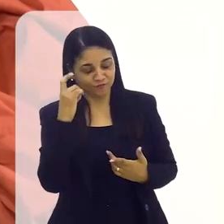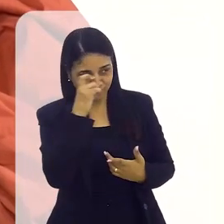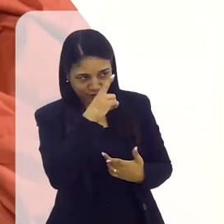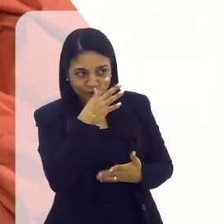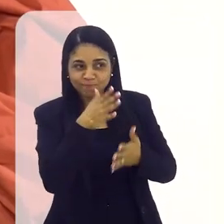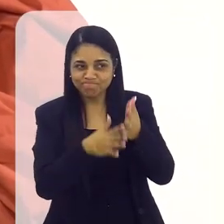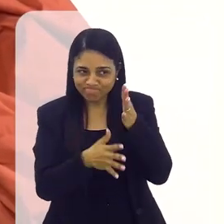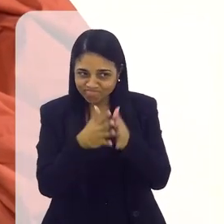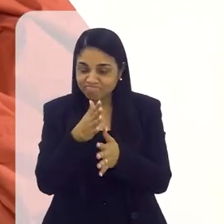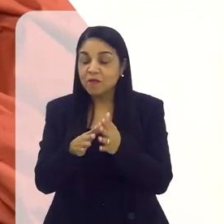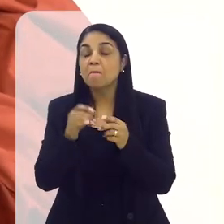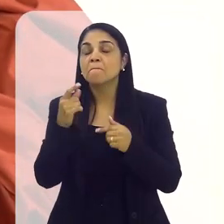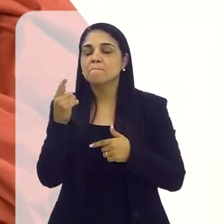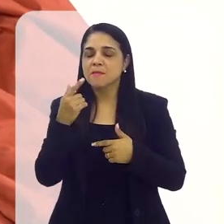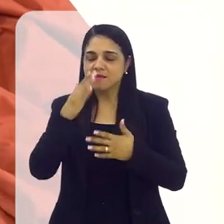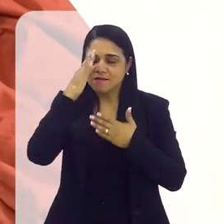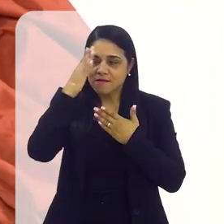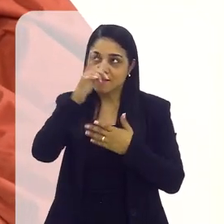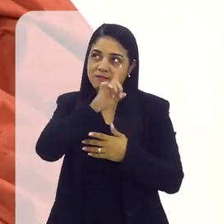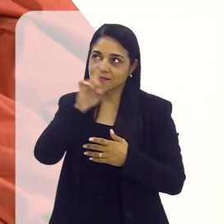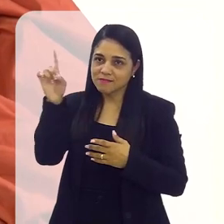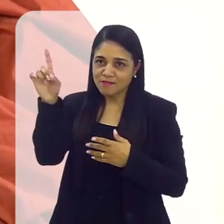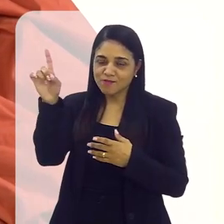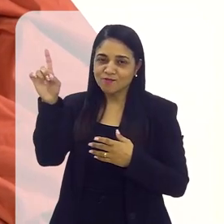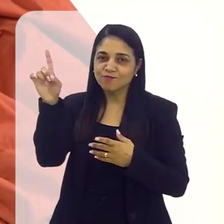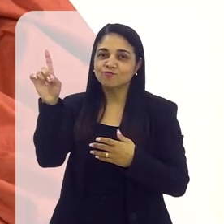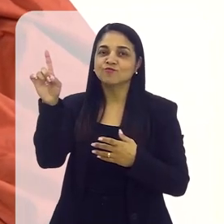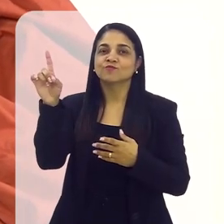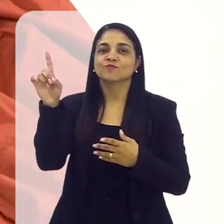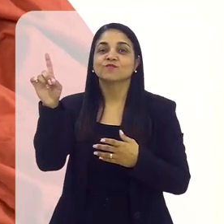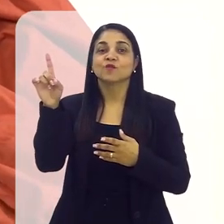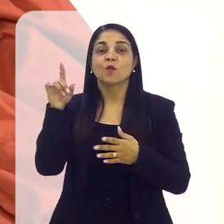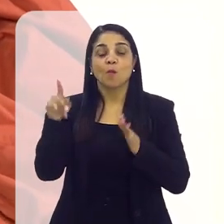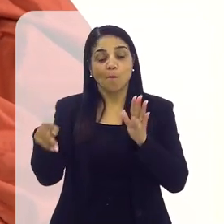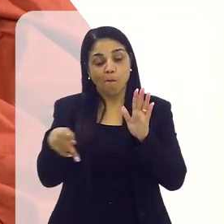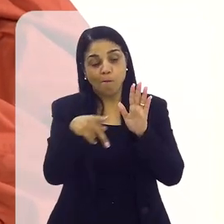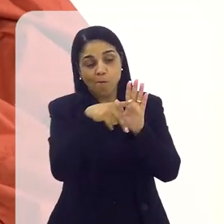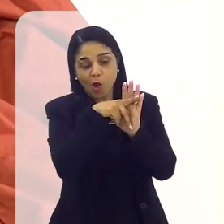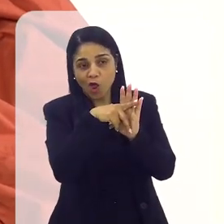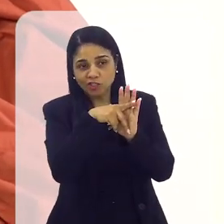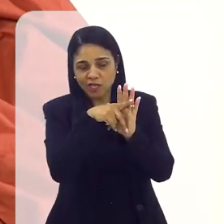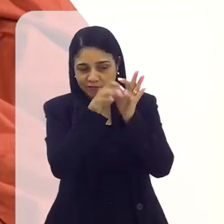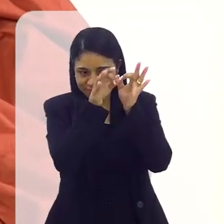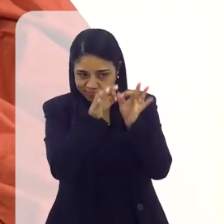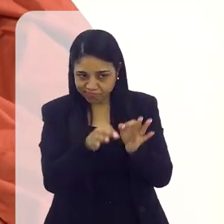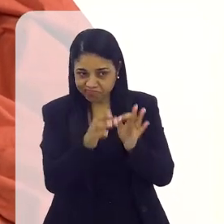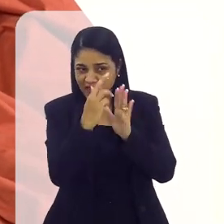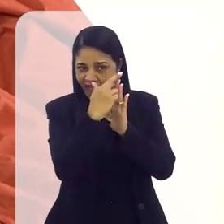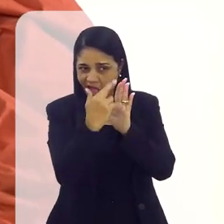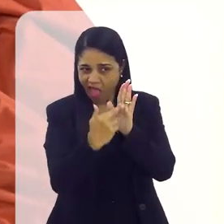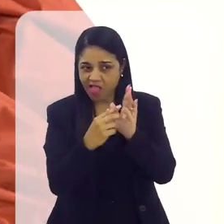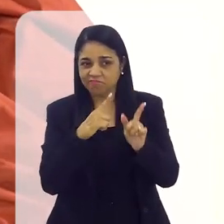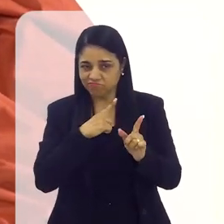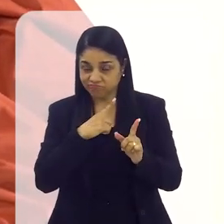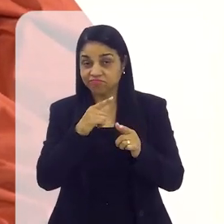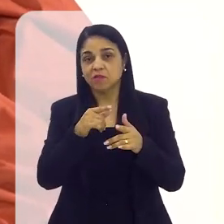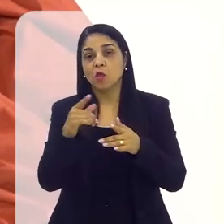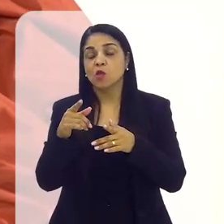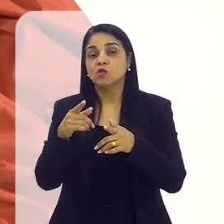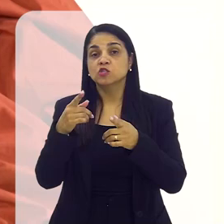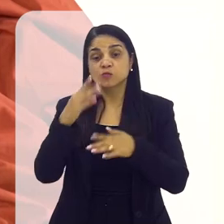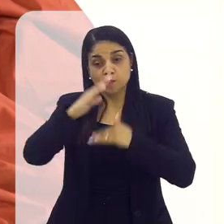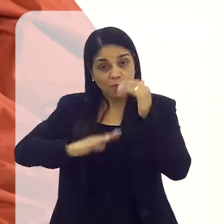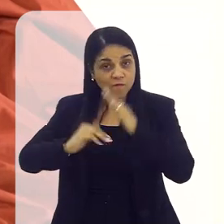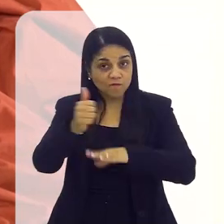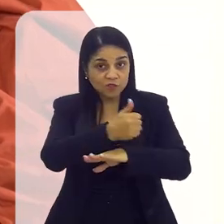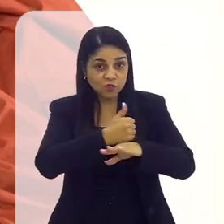bem complicado, mas graças a Deus a seriedade do projeto atrai muitos